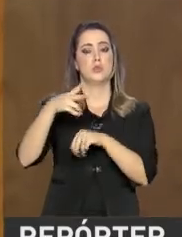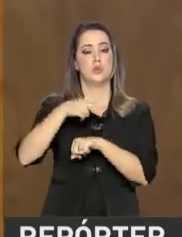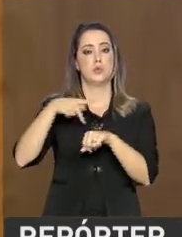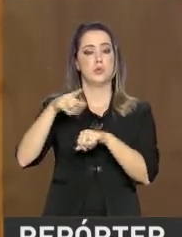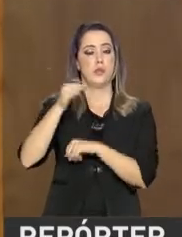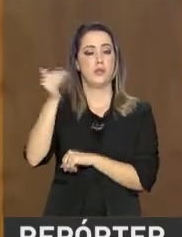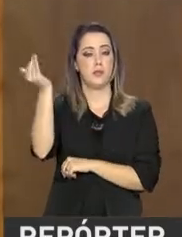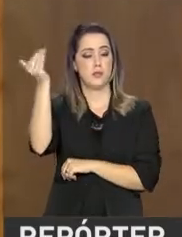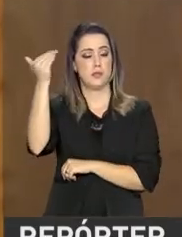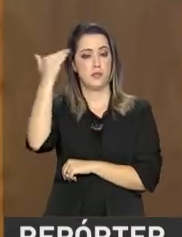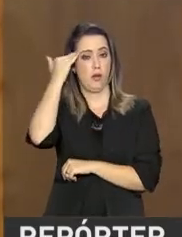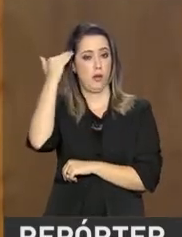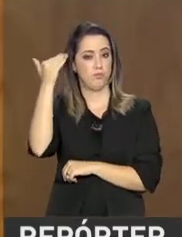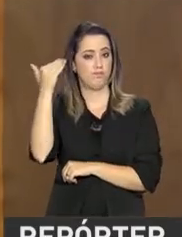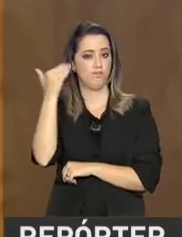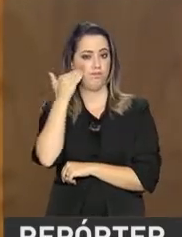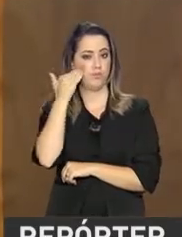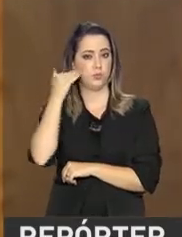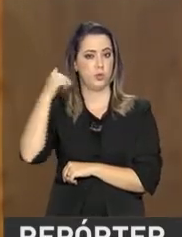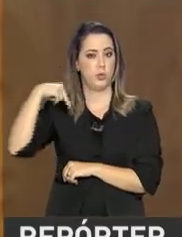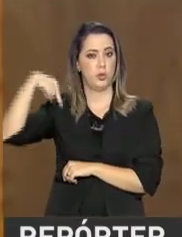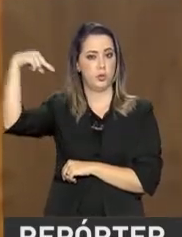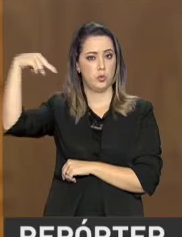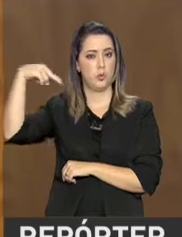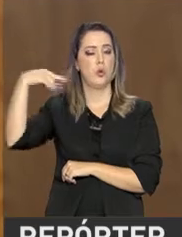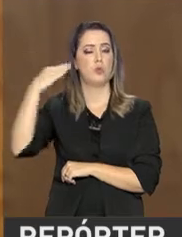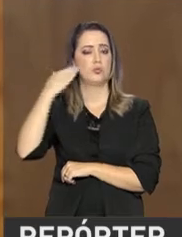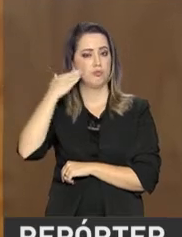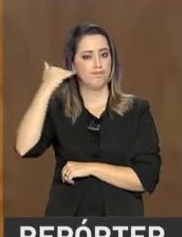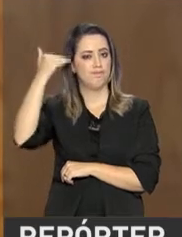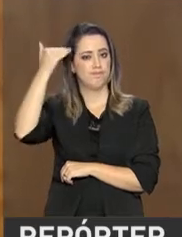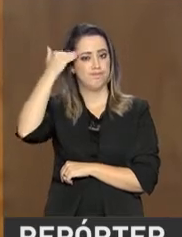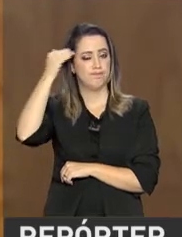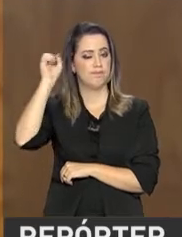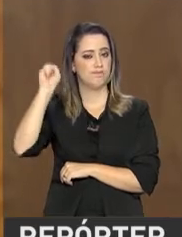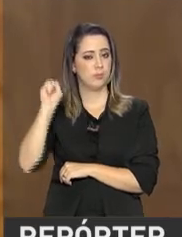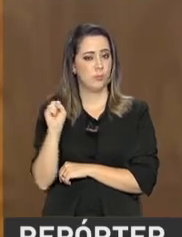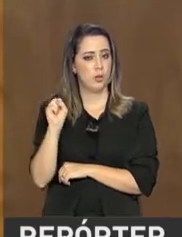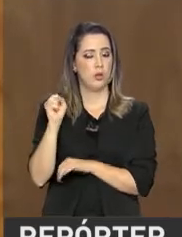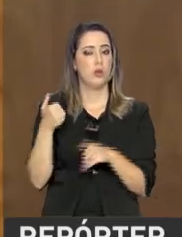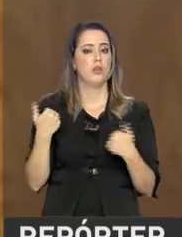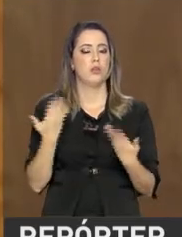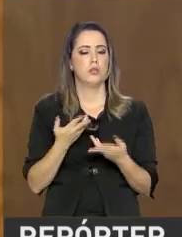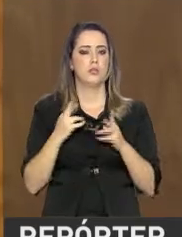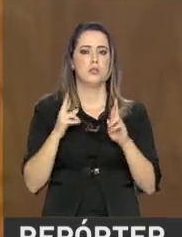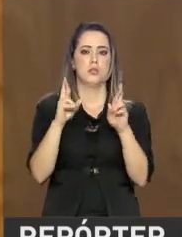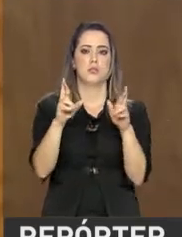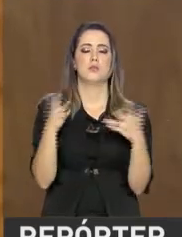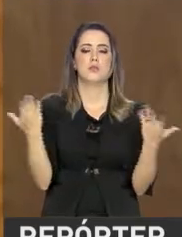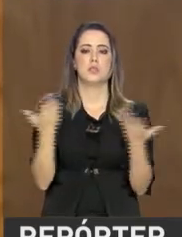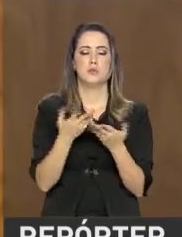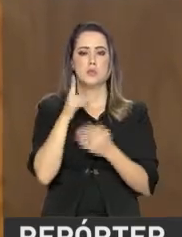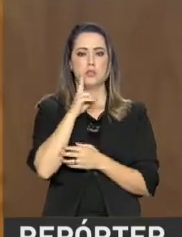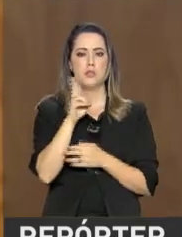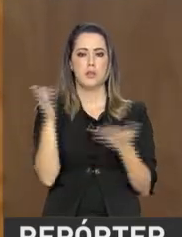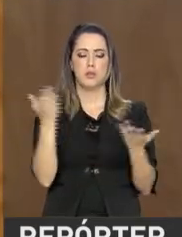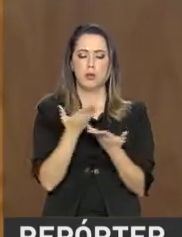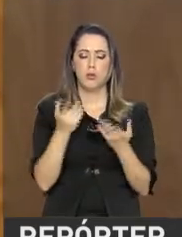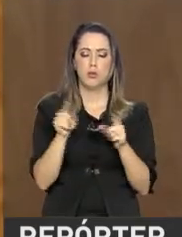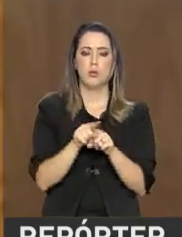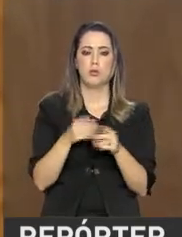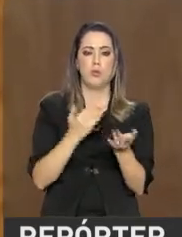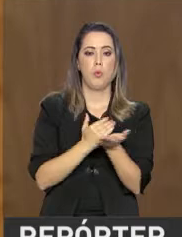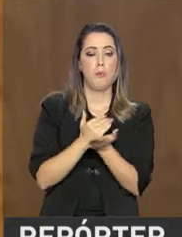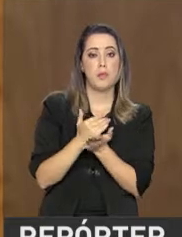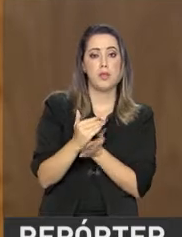da coréia do norte nós esperamos né está assistindo ao início de uma etapa